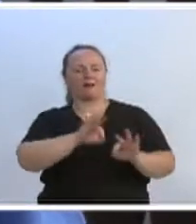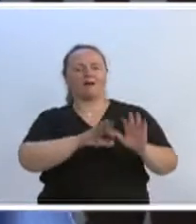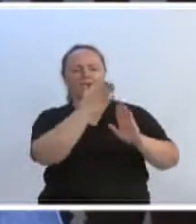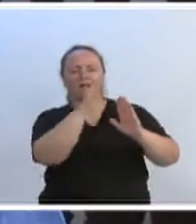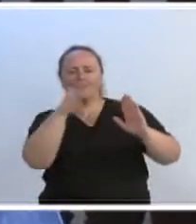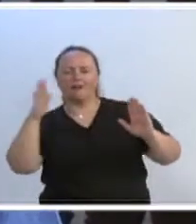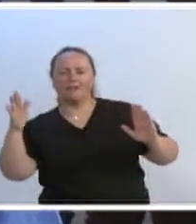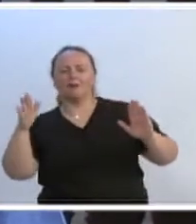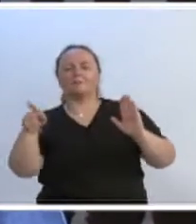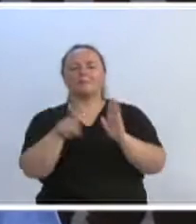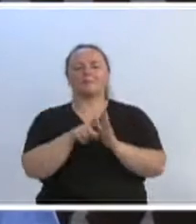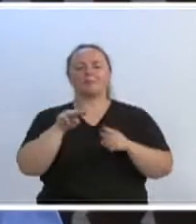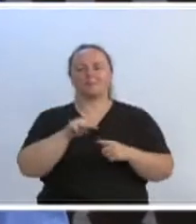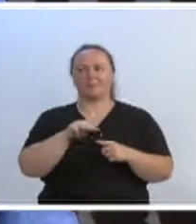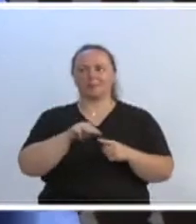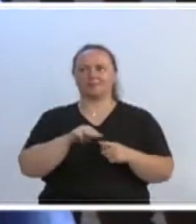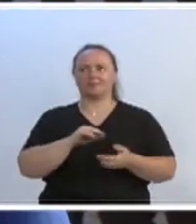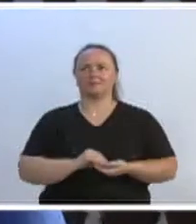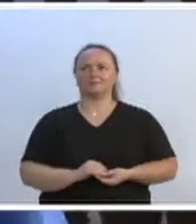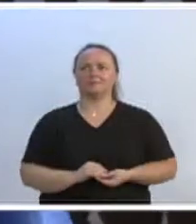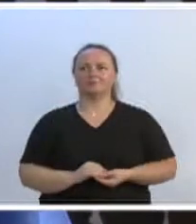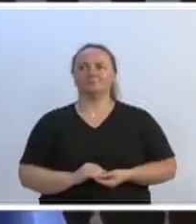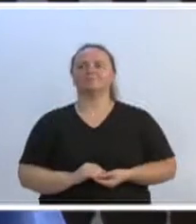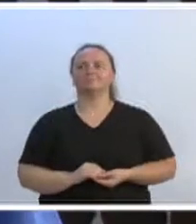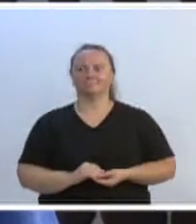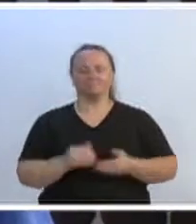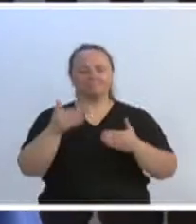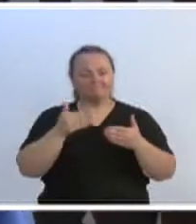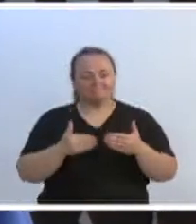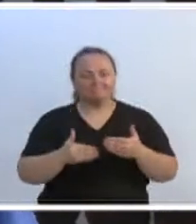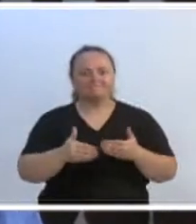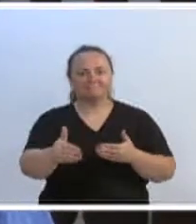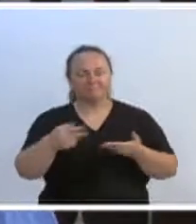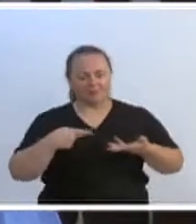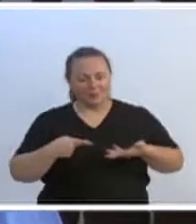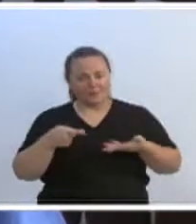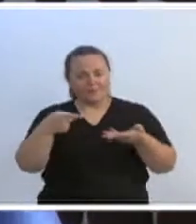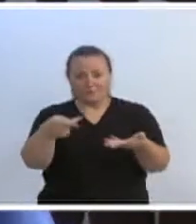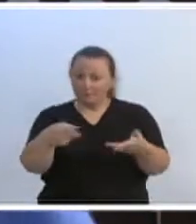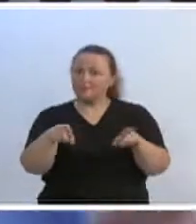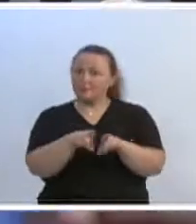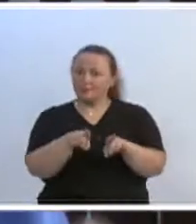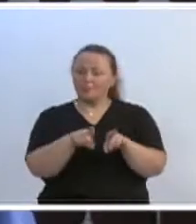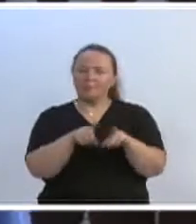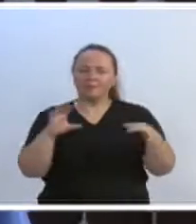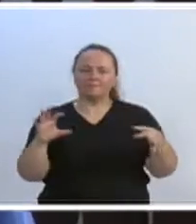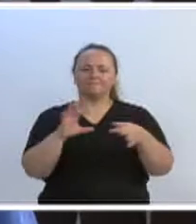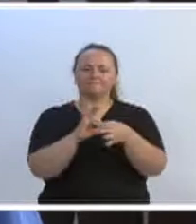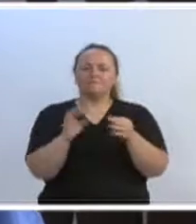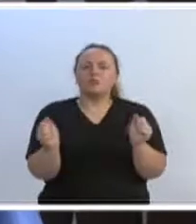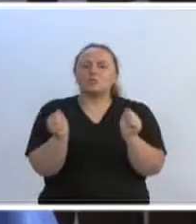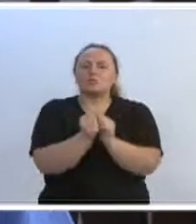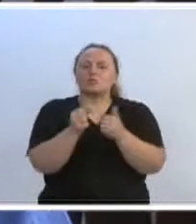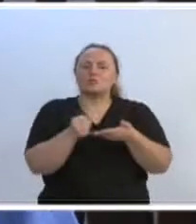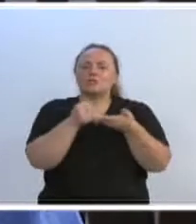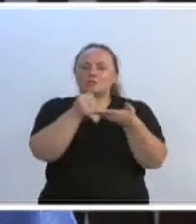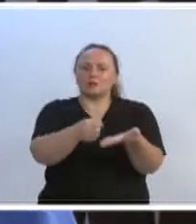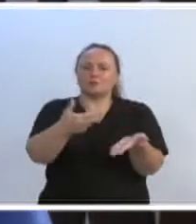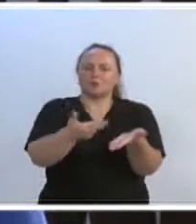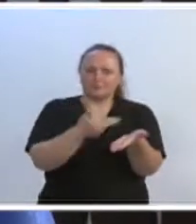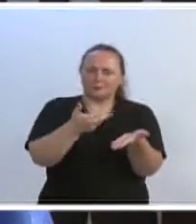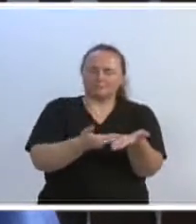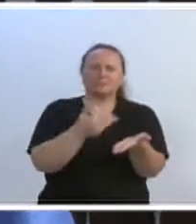Cadernos. Eu tomei conhecimento da revista Blumenau em Cadernos através do fundador da revista, o professor José Ferreira